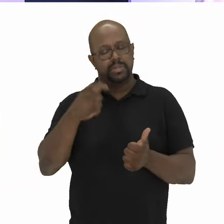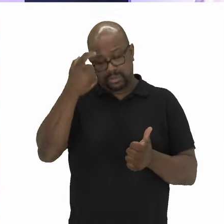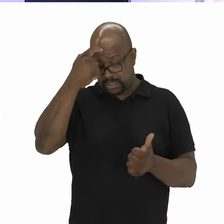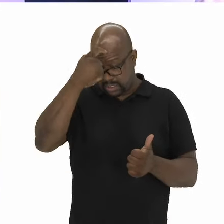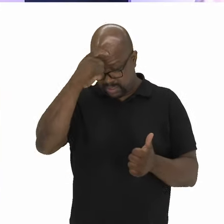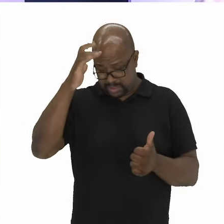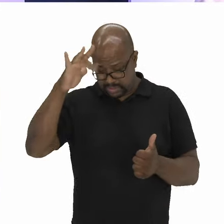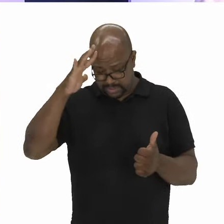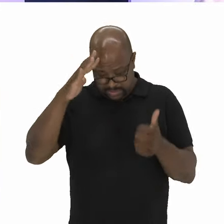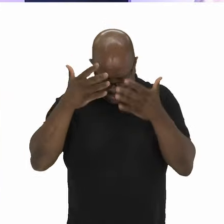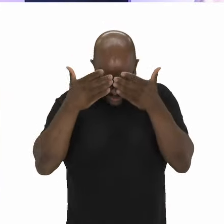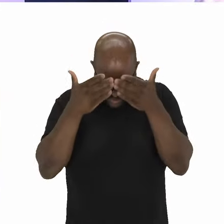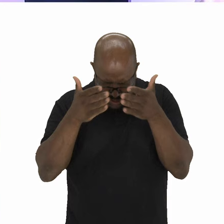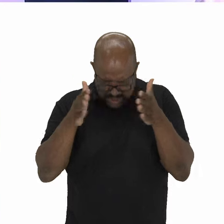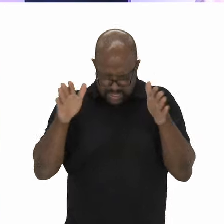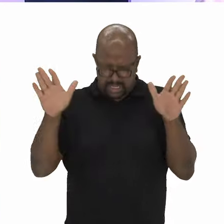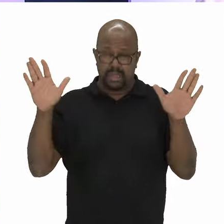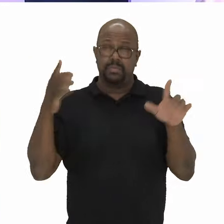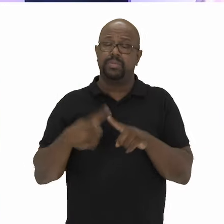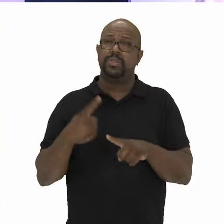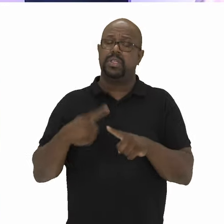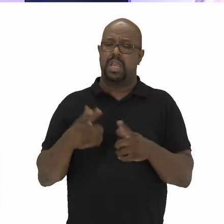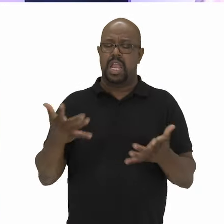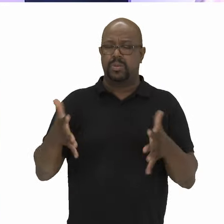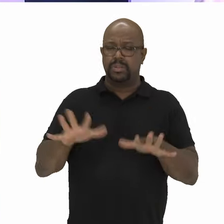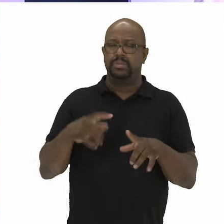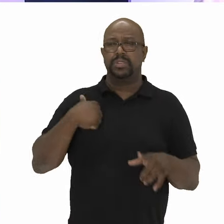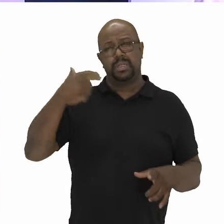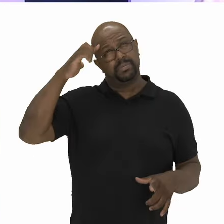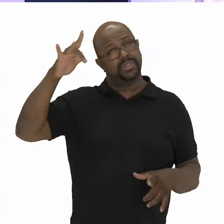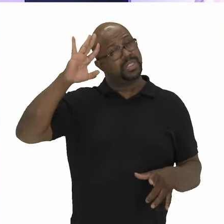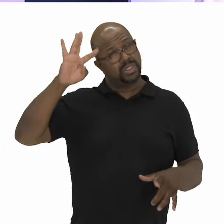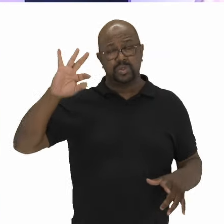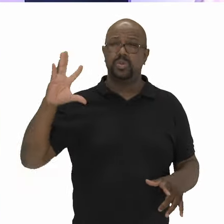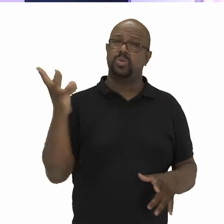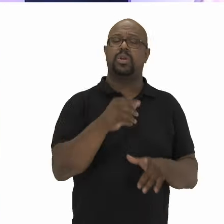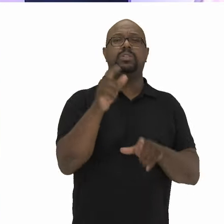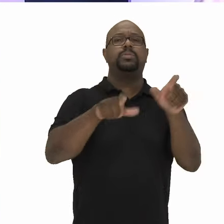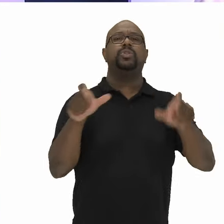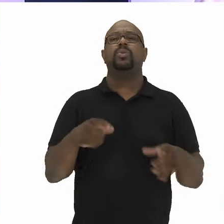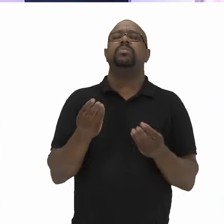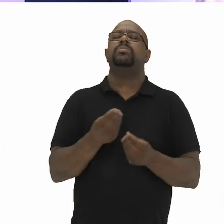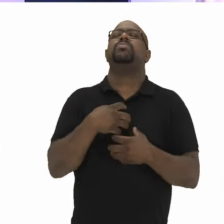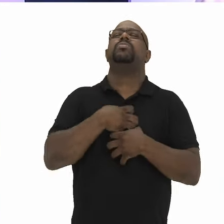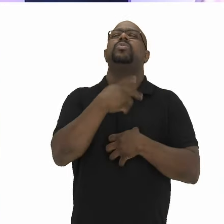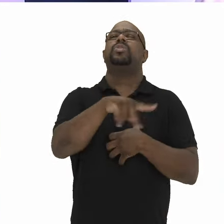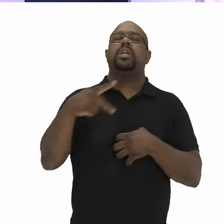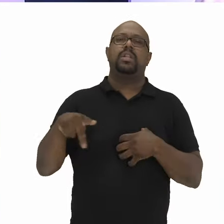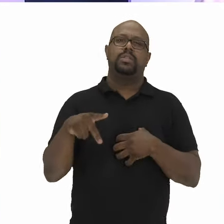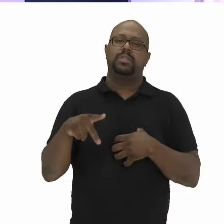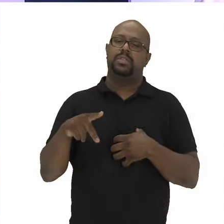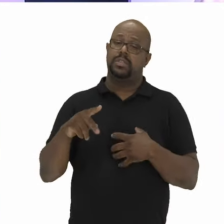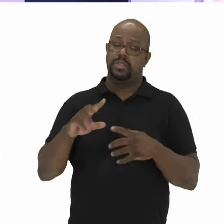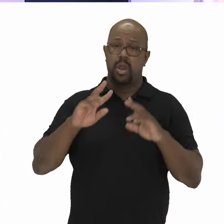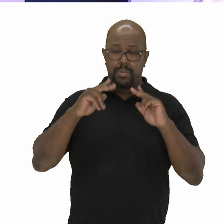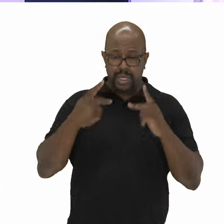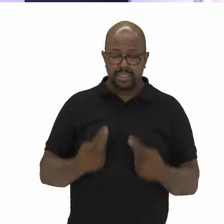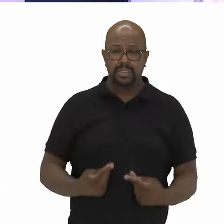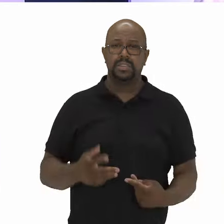quanto ele tem que ser amplo porque a inclusão ela tem que pensar em todas as pessoas do jeito que elas são e a